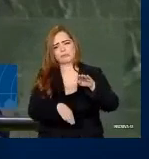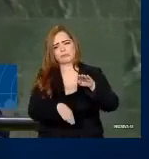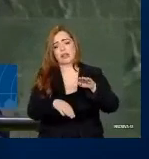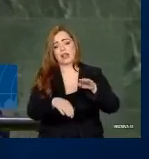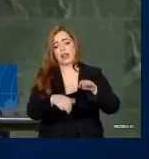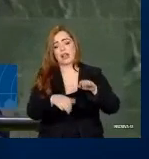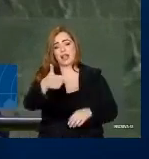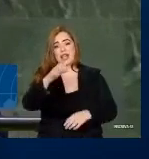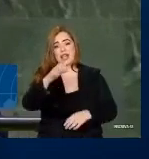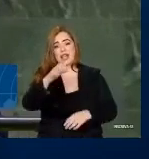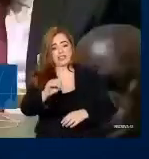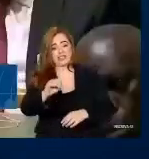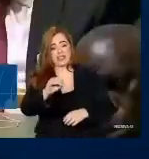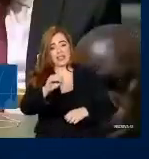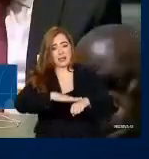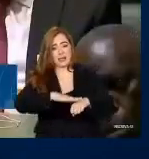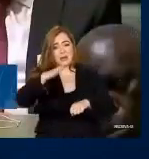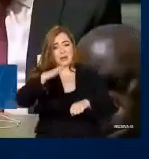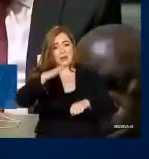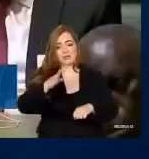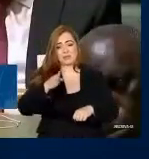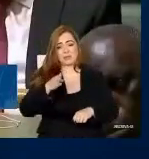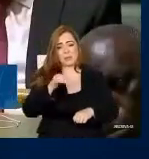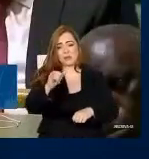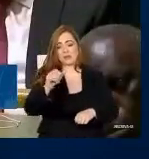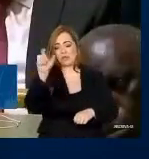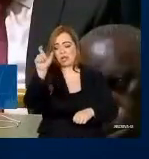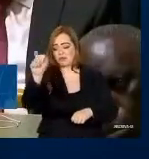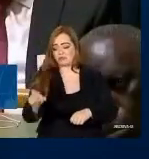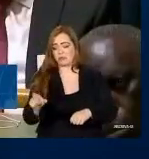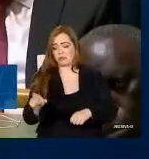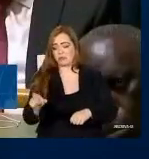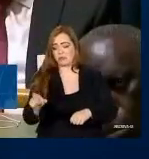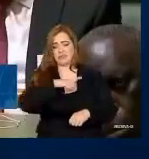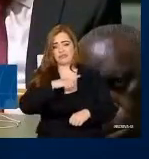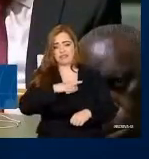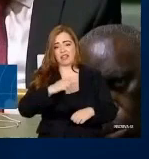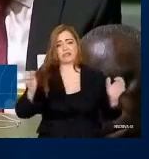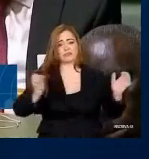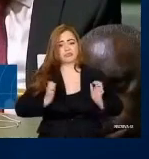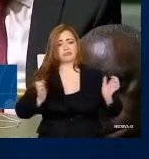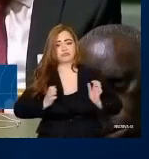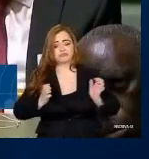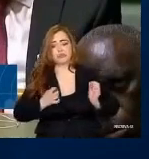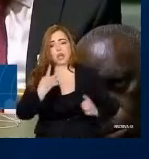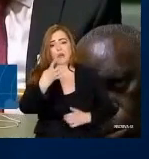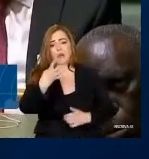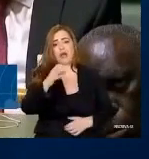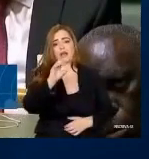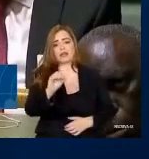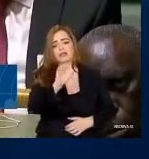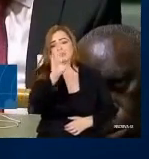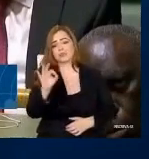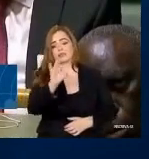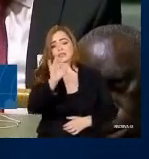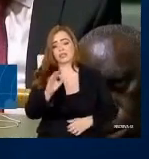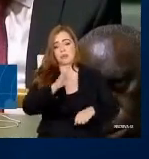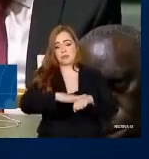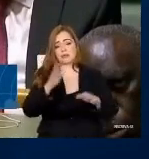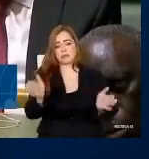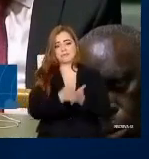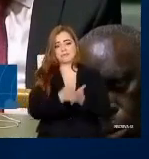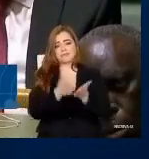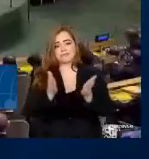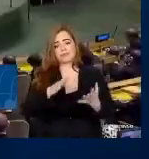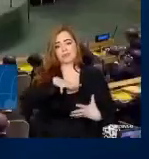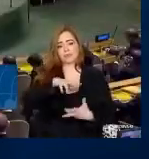ter estabilidade jurídica. Você começa o negócio com uma lei e, em questão de 60, 90 dias, aquela